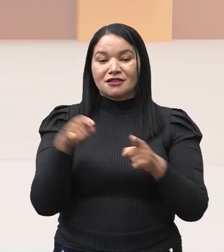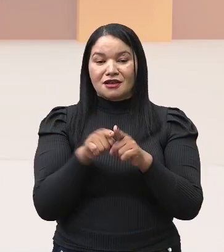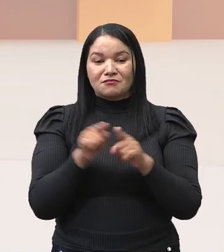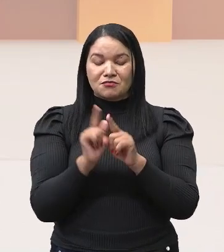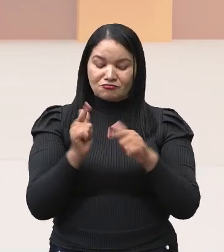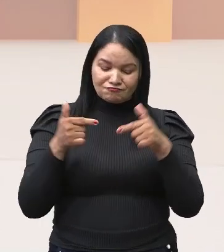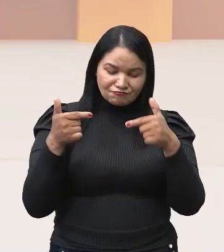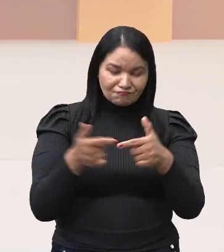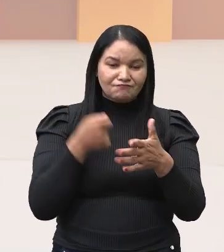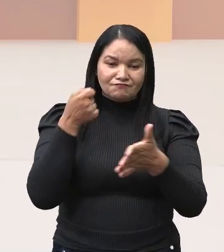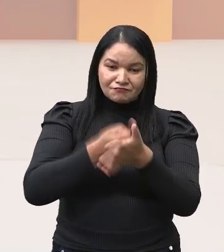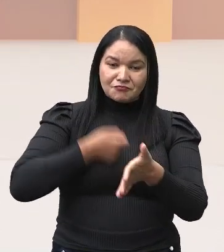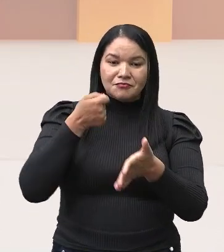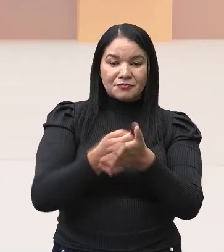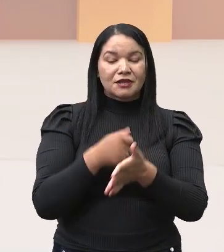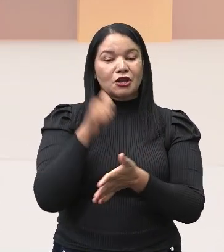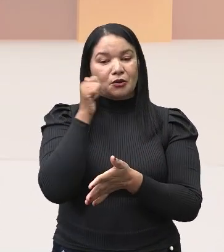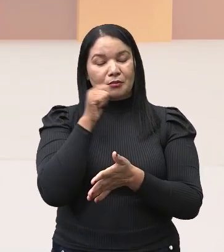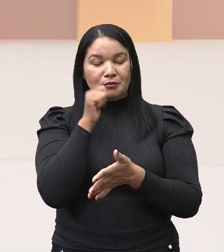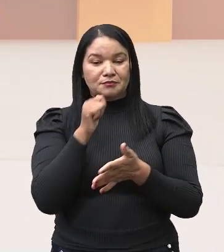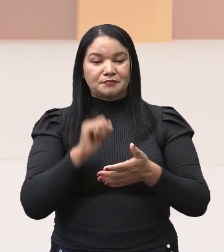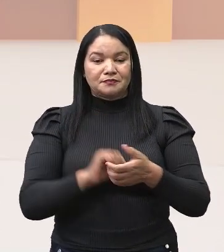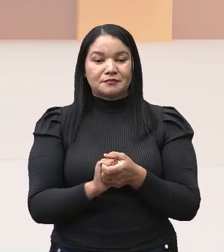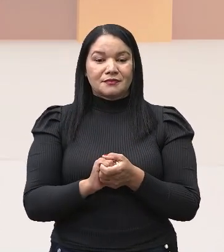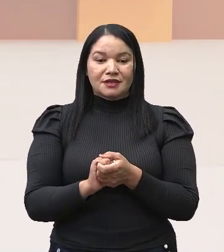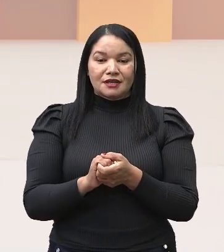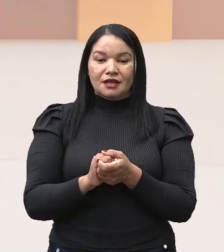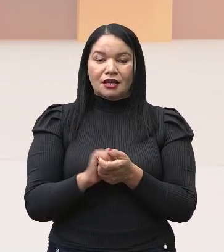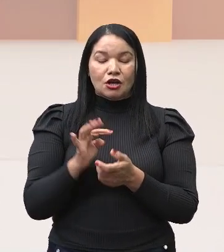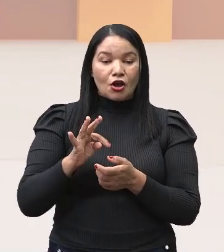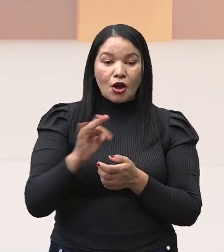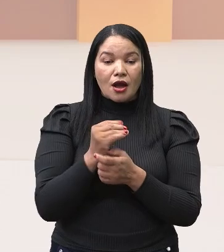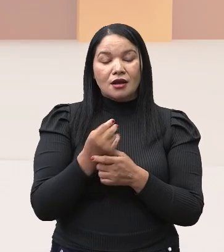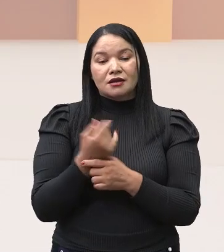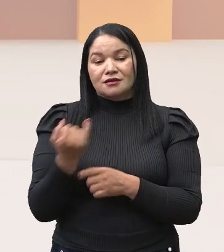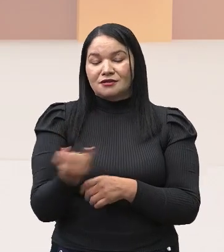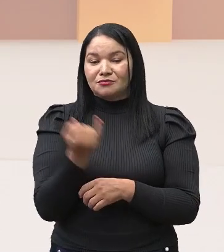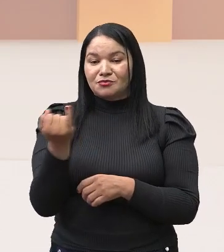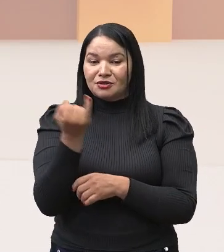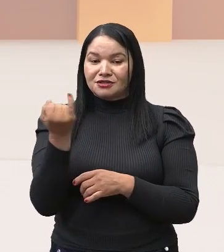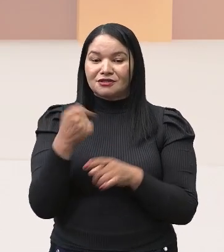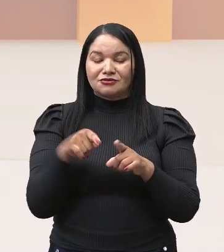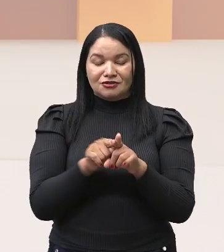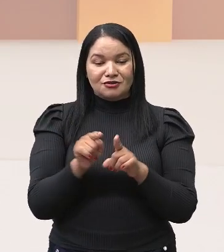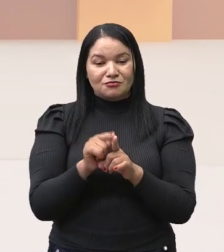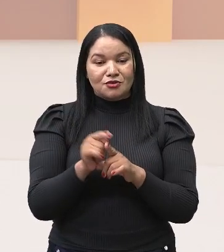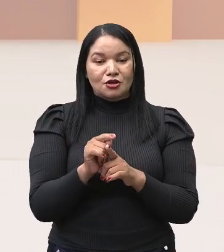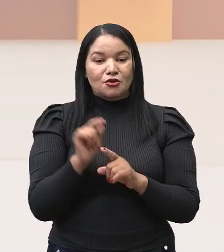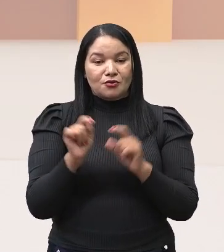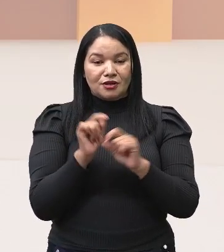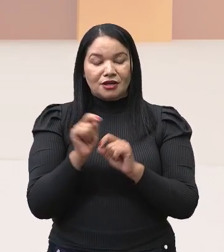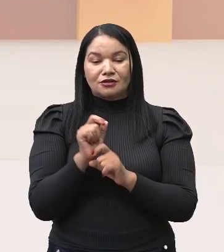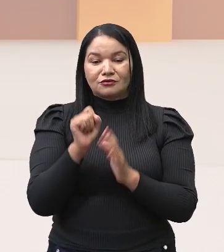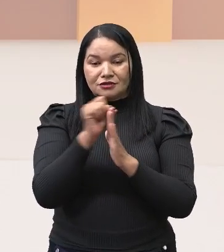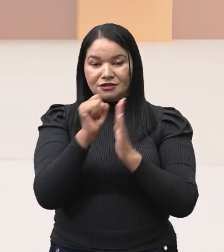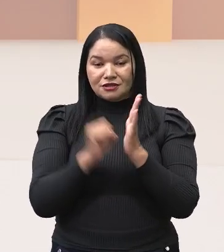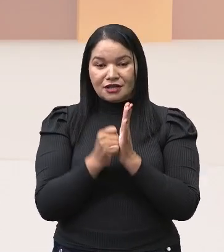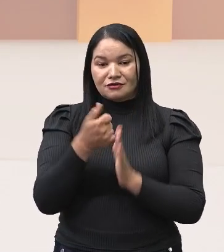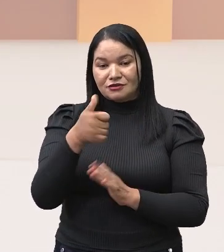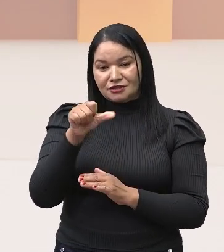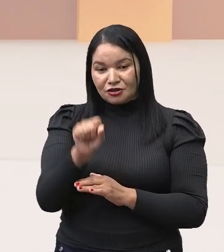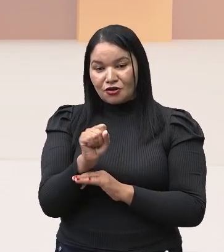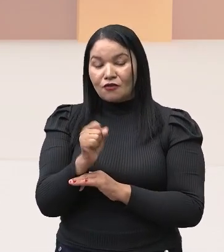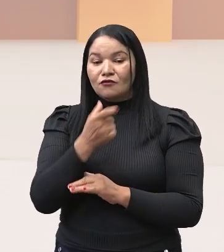dessas mulheres. Temos também um importante intelectual ali do século XIX, Machado